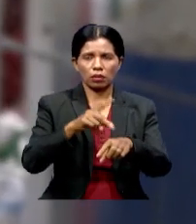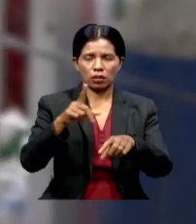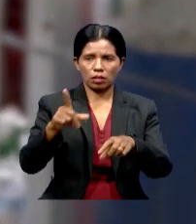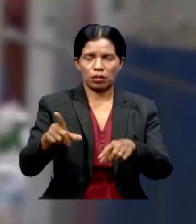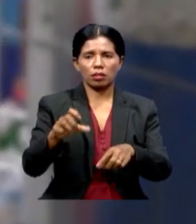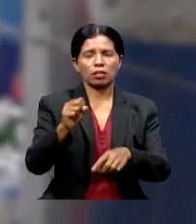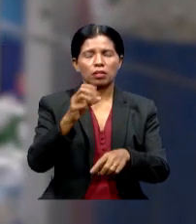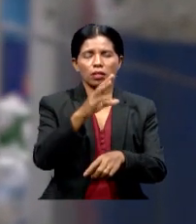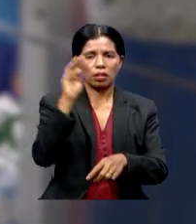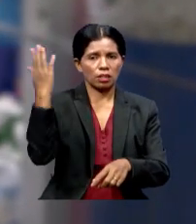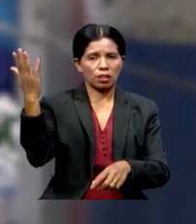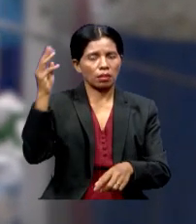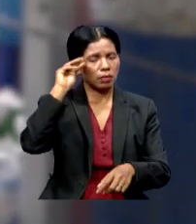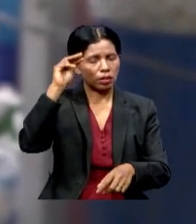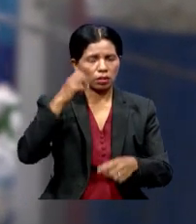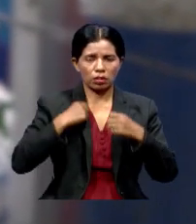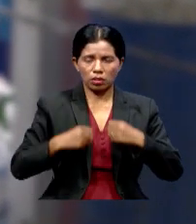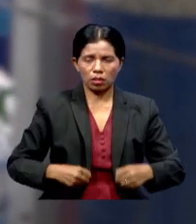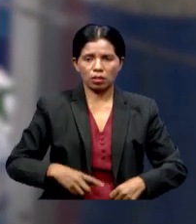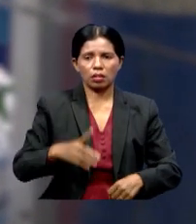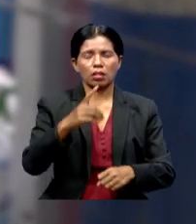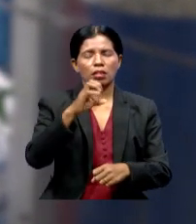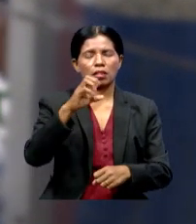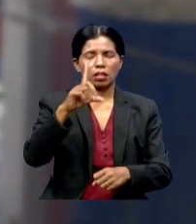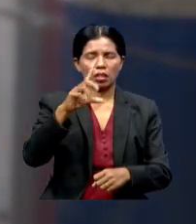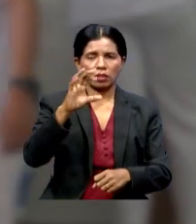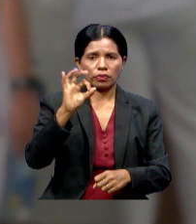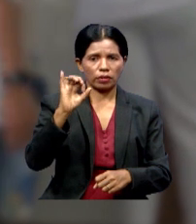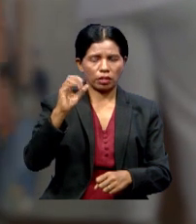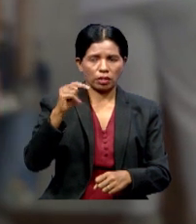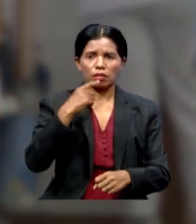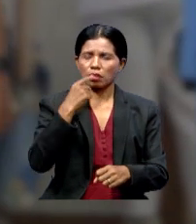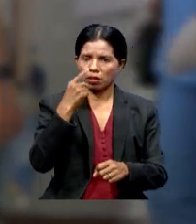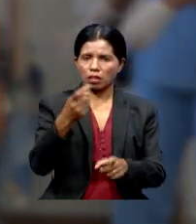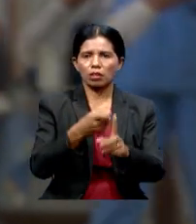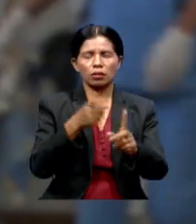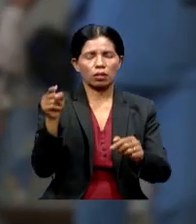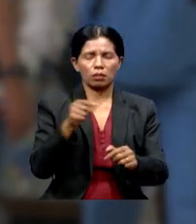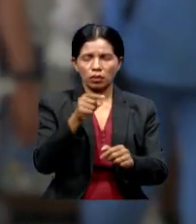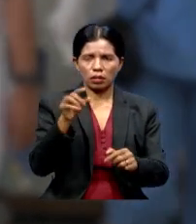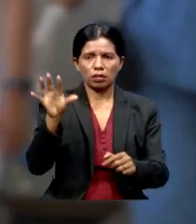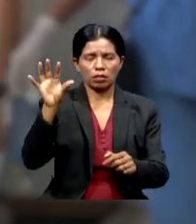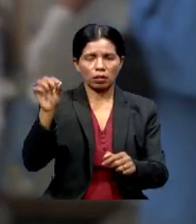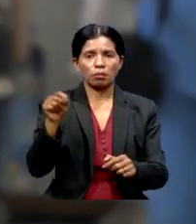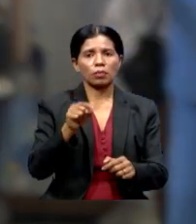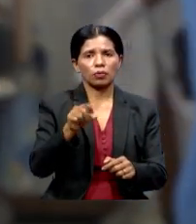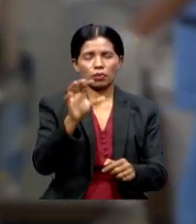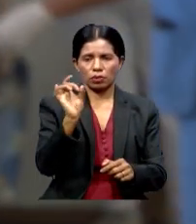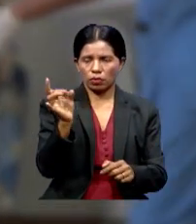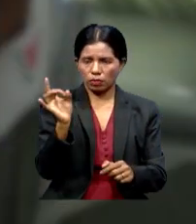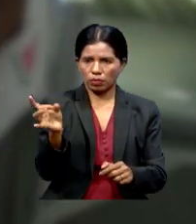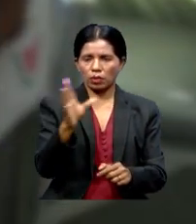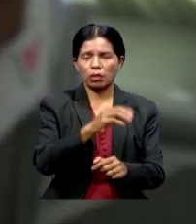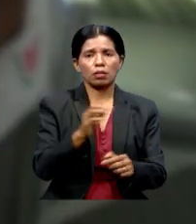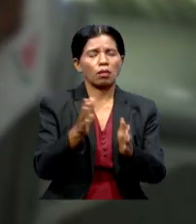e Ministério Saúde, Delfim da Costa Xavier Ferreira Hatete, de Rússia por cento Sia, Ponto Rito Nulo, por cento